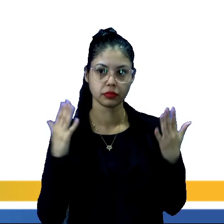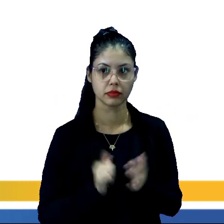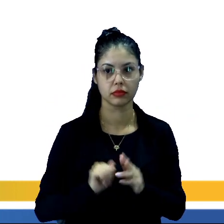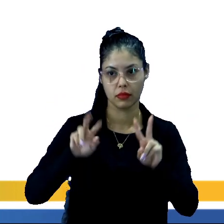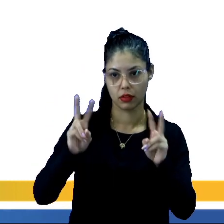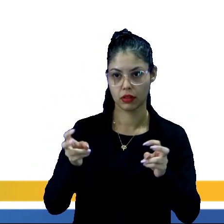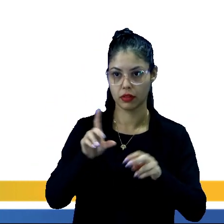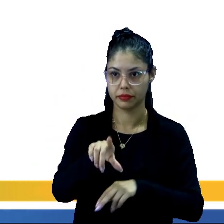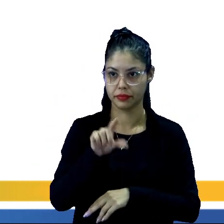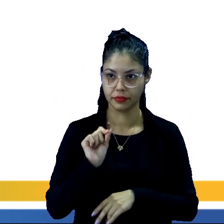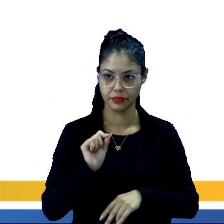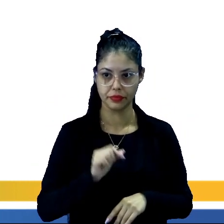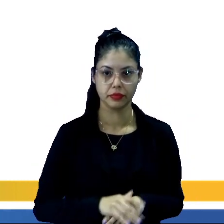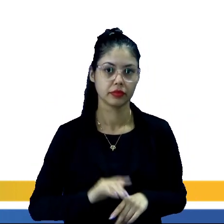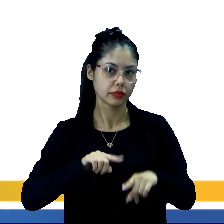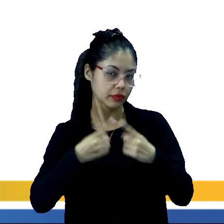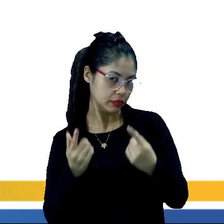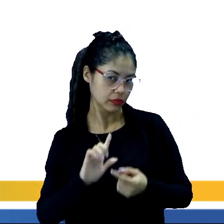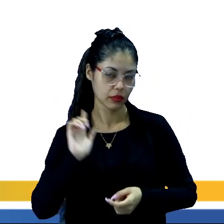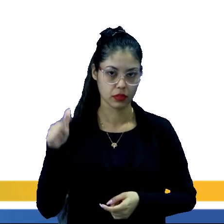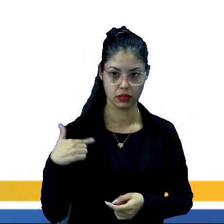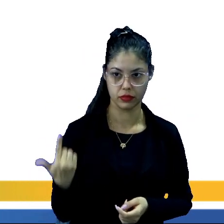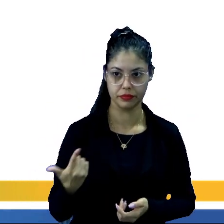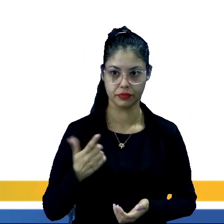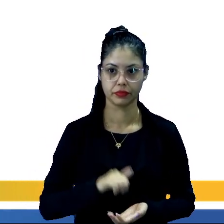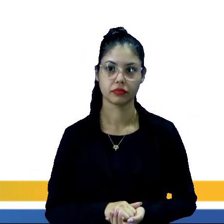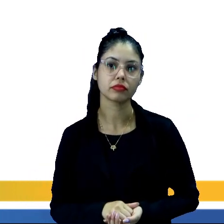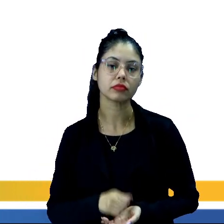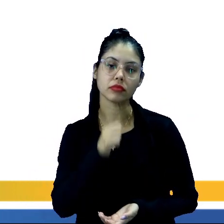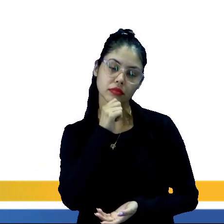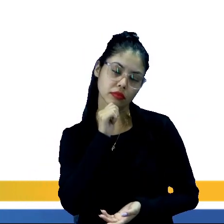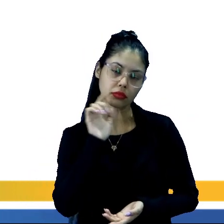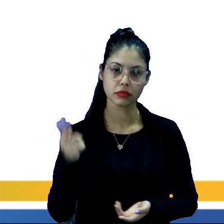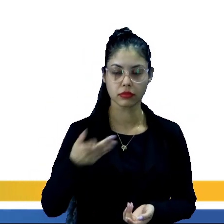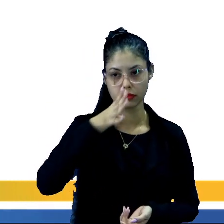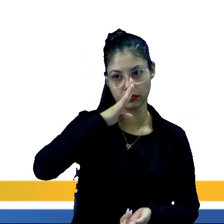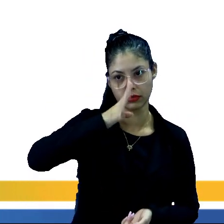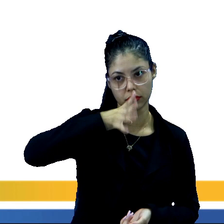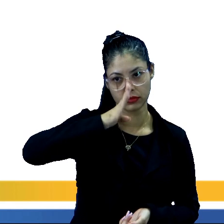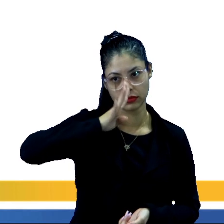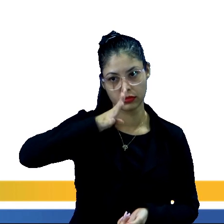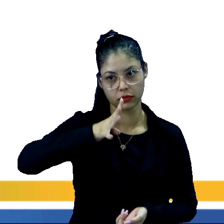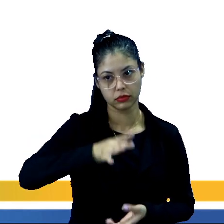pelo tema que eu escolhi, porém, em compensação aí, outros, né,